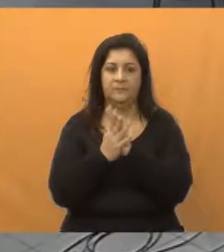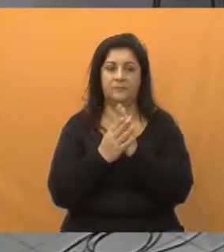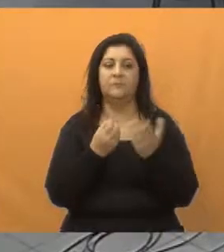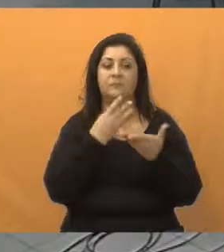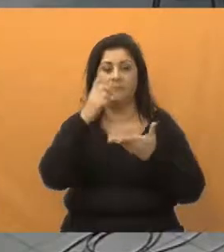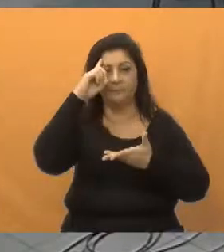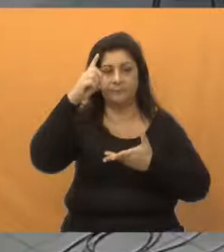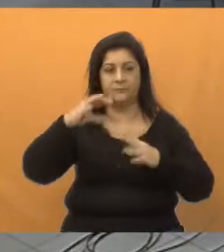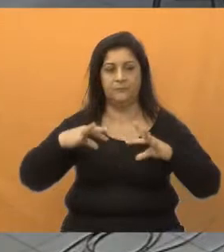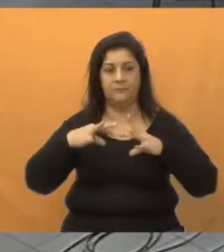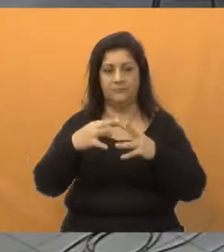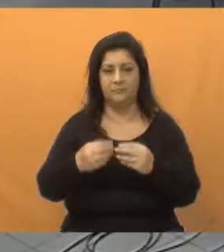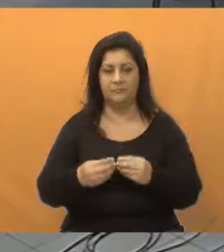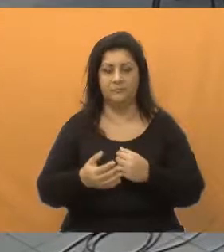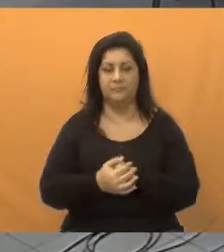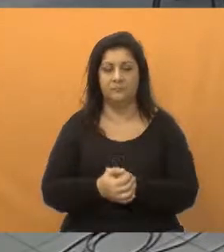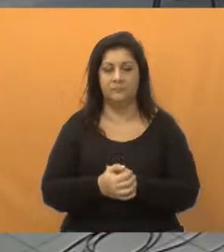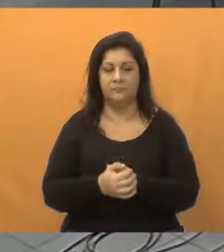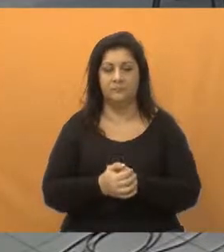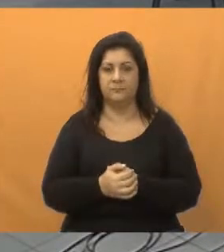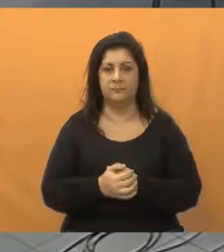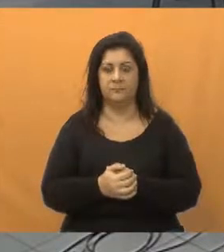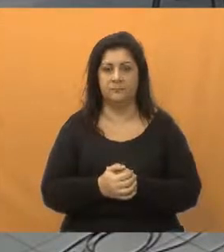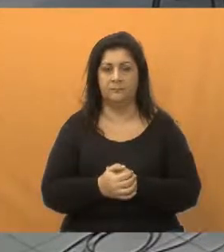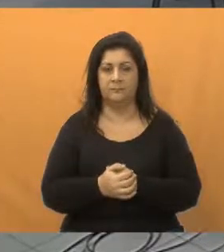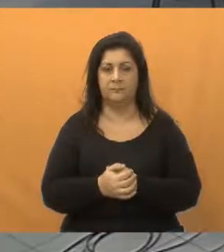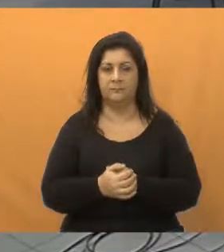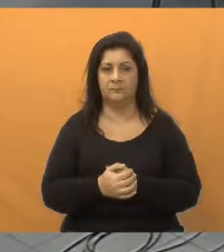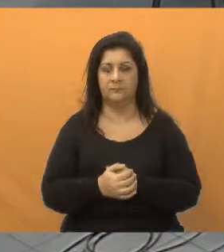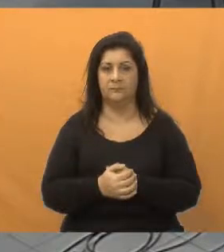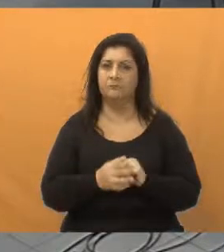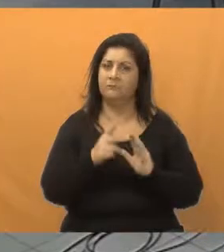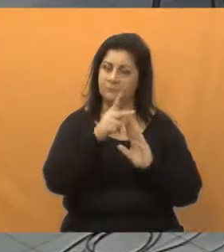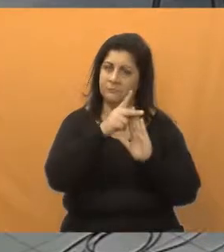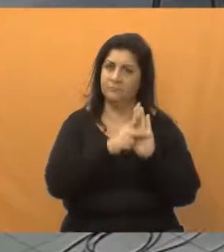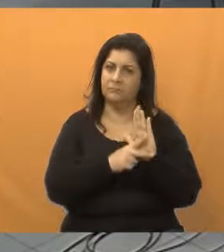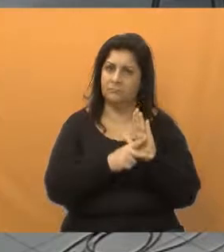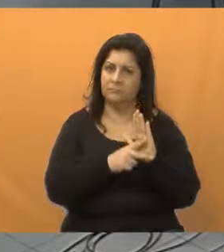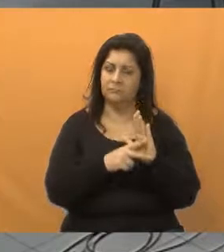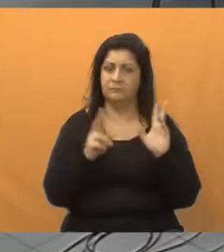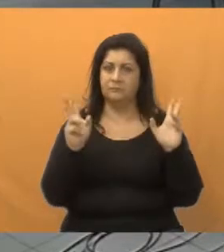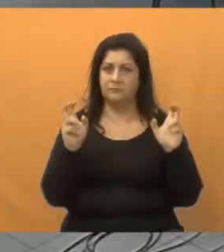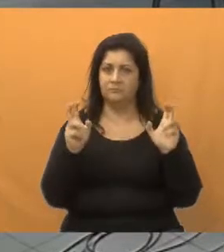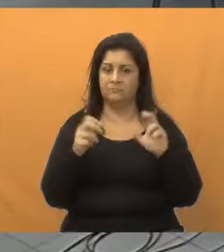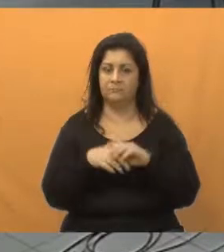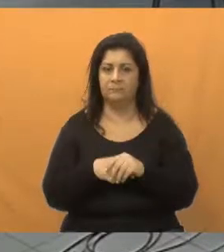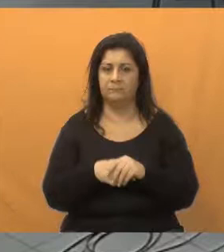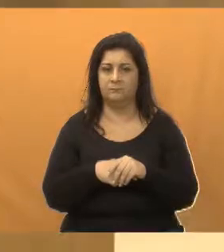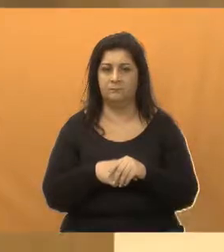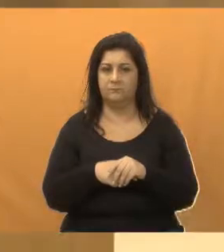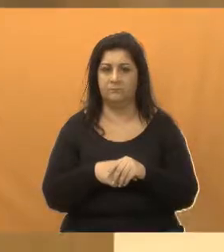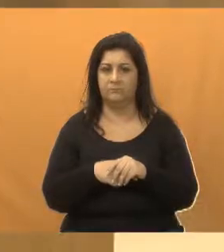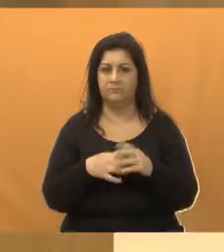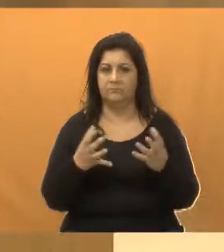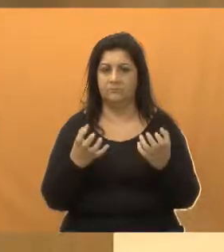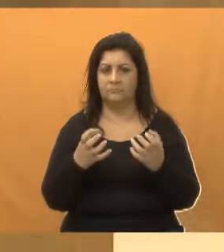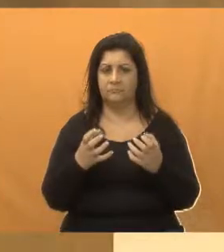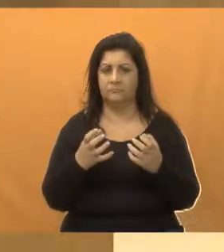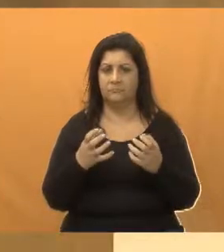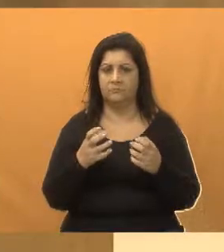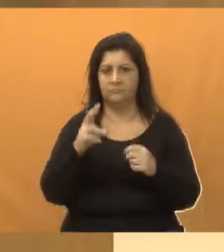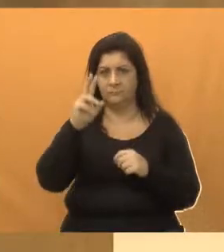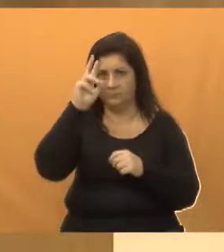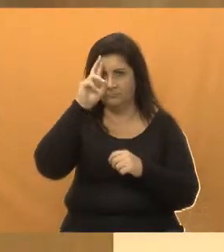Bom dia a todos ainda, né? Sobre esse projeto, eu só quero refrescar a cabeça